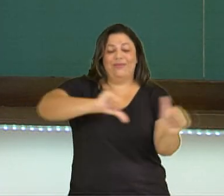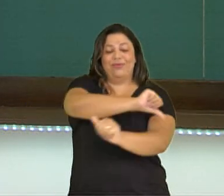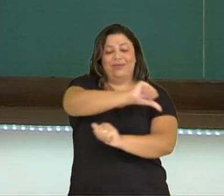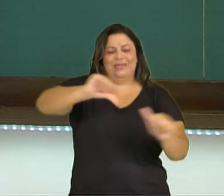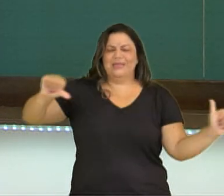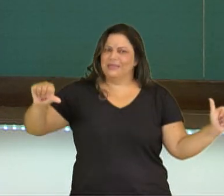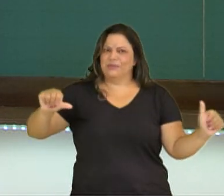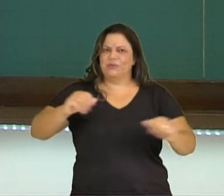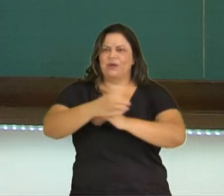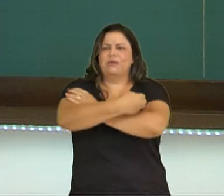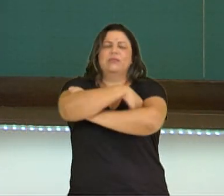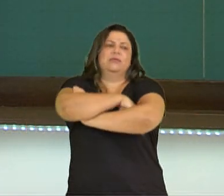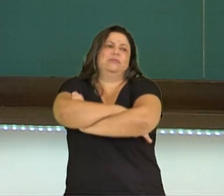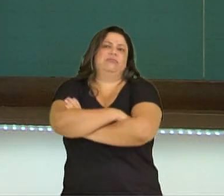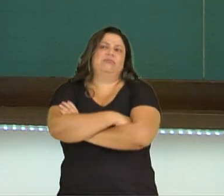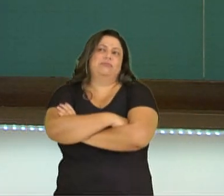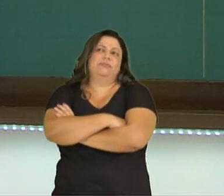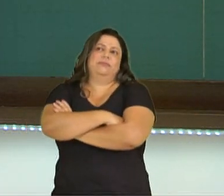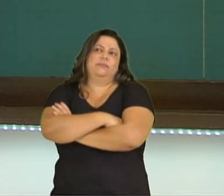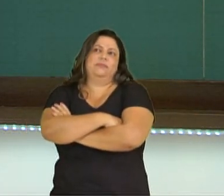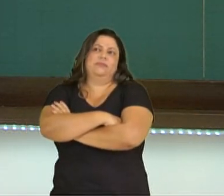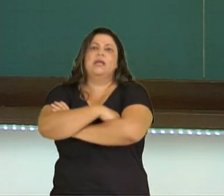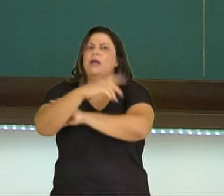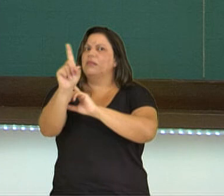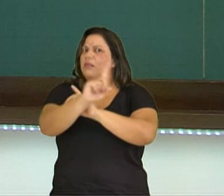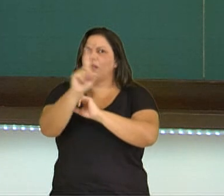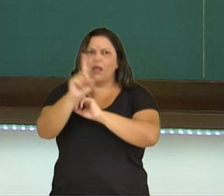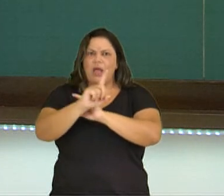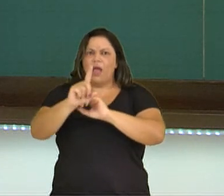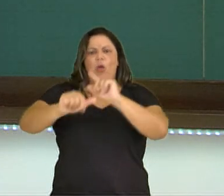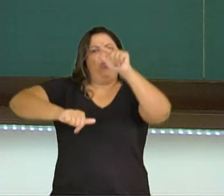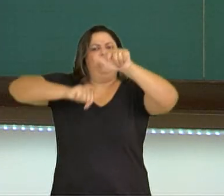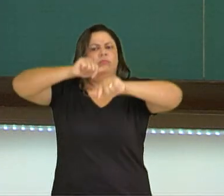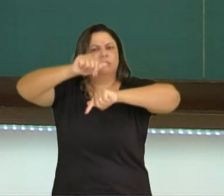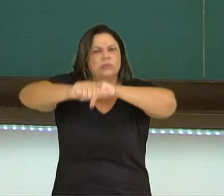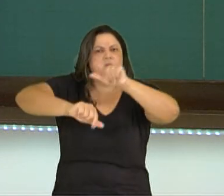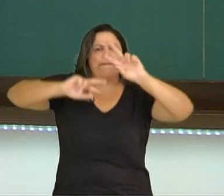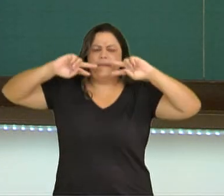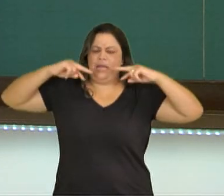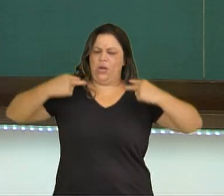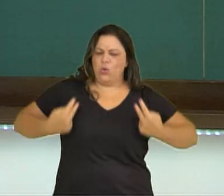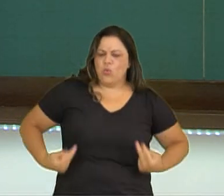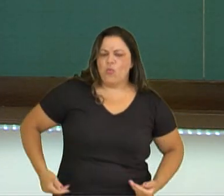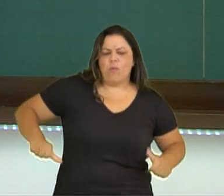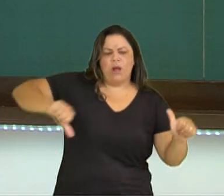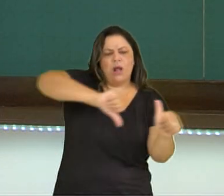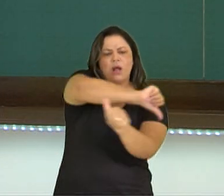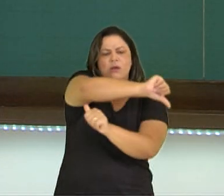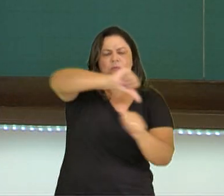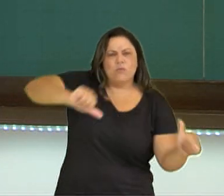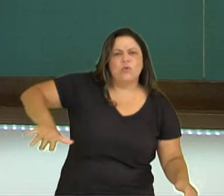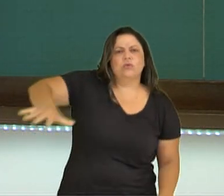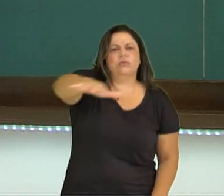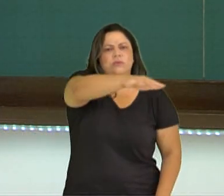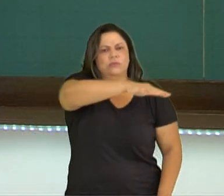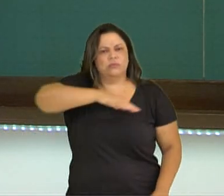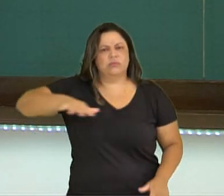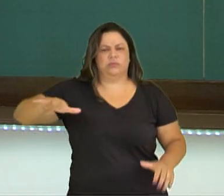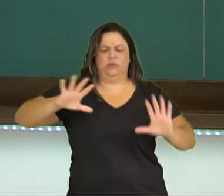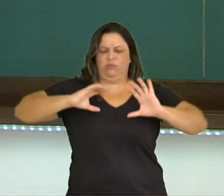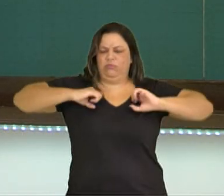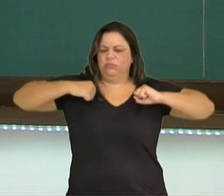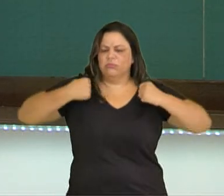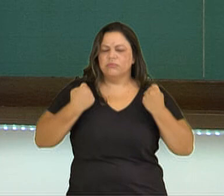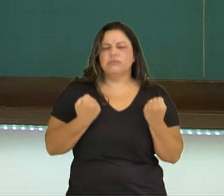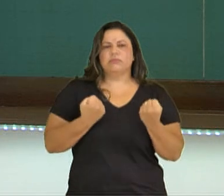braço cruzado, não. A gente tem que dizer que o trabalho humano transforma o espaço geográfico. São as atividades